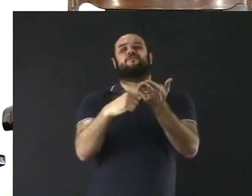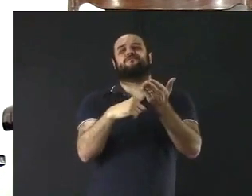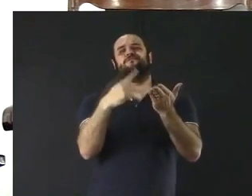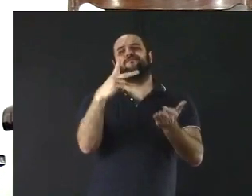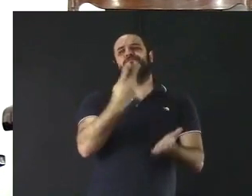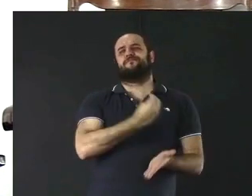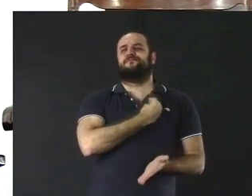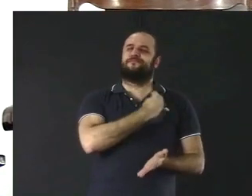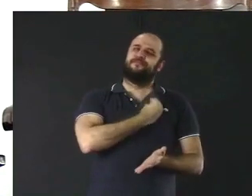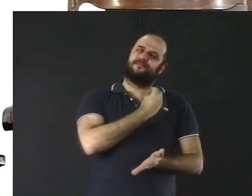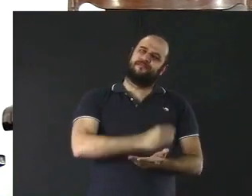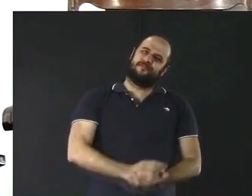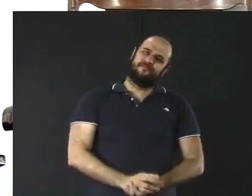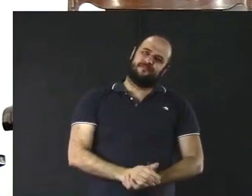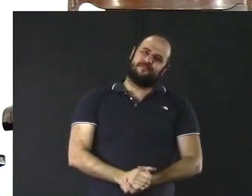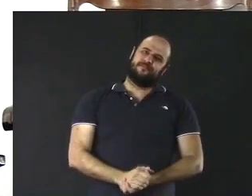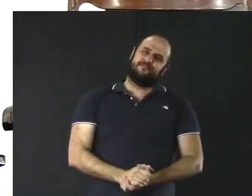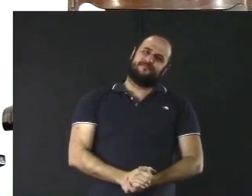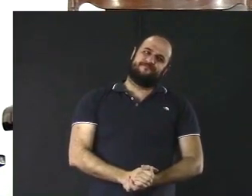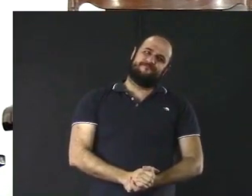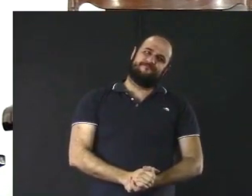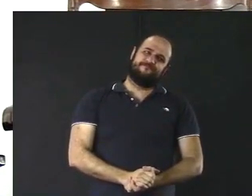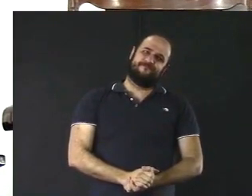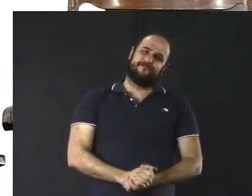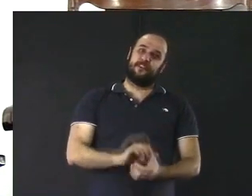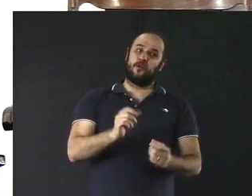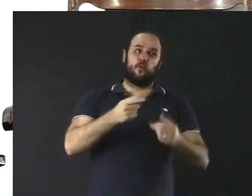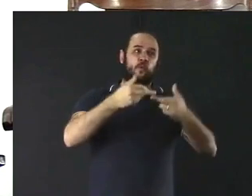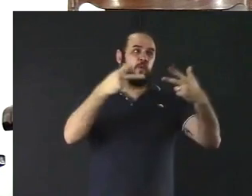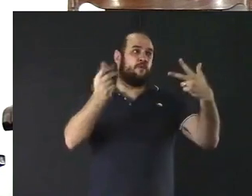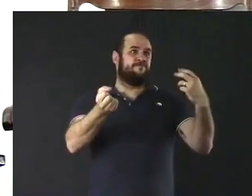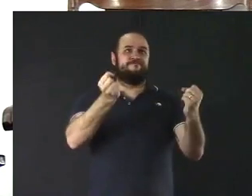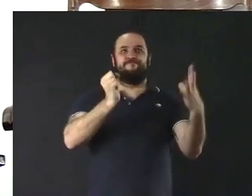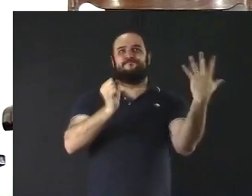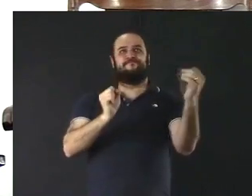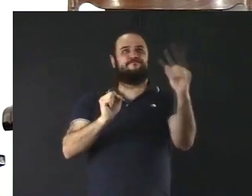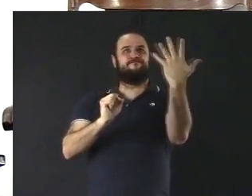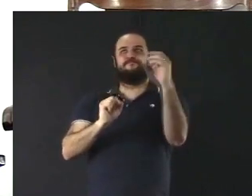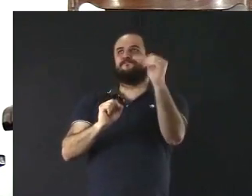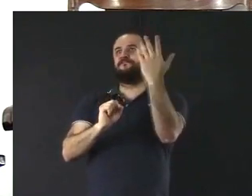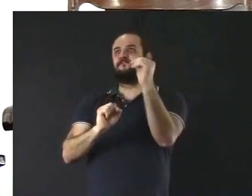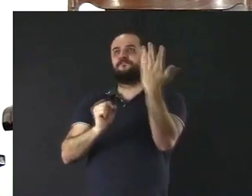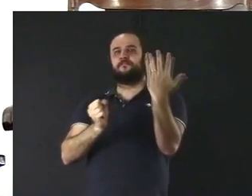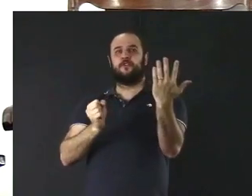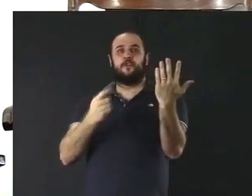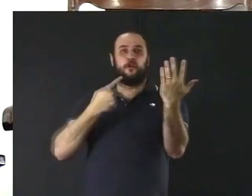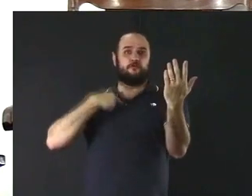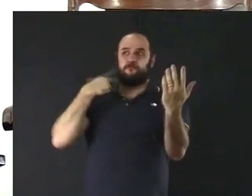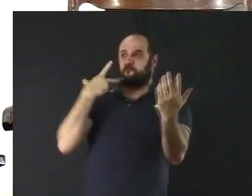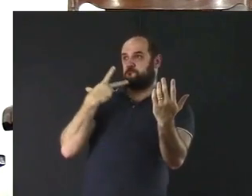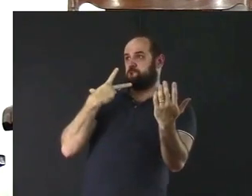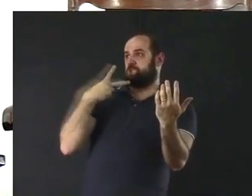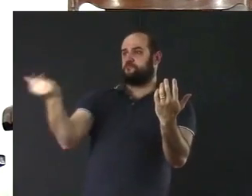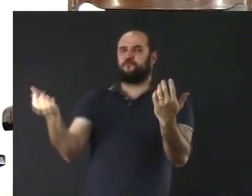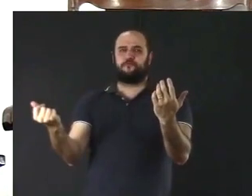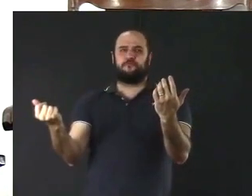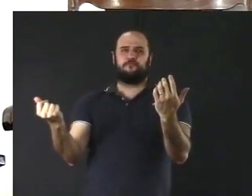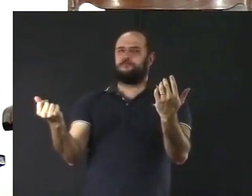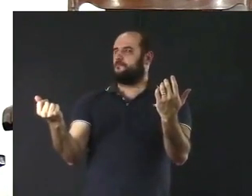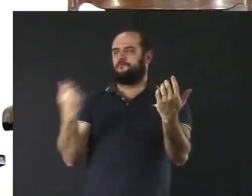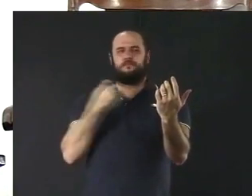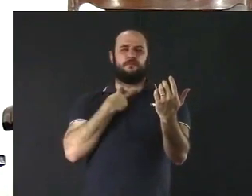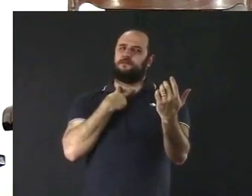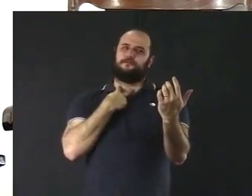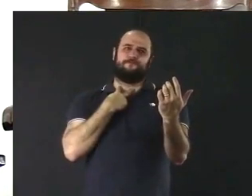porta. São realidades que nós não podemos fugir. Como você está